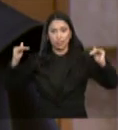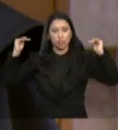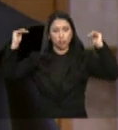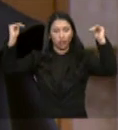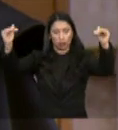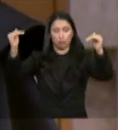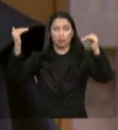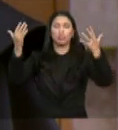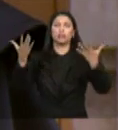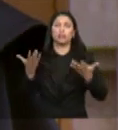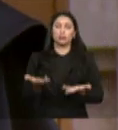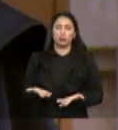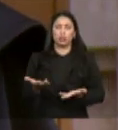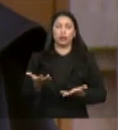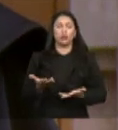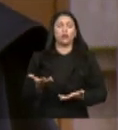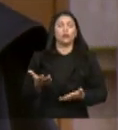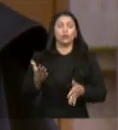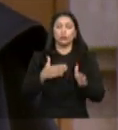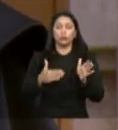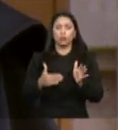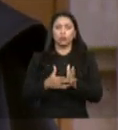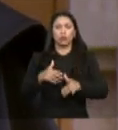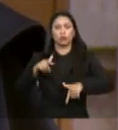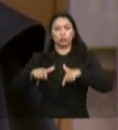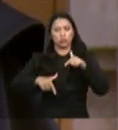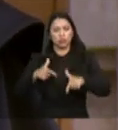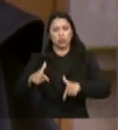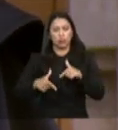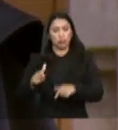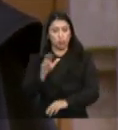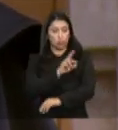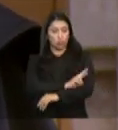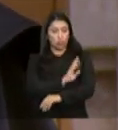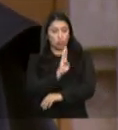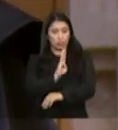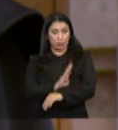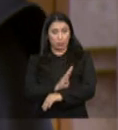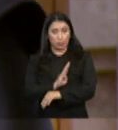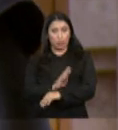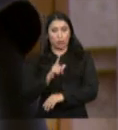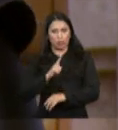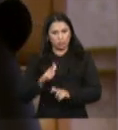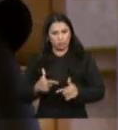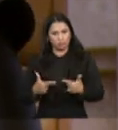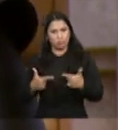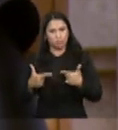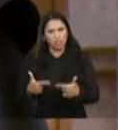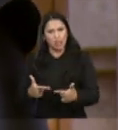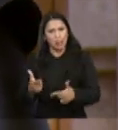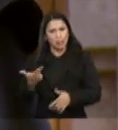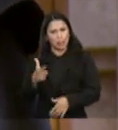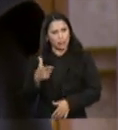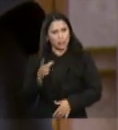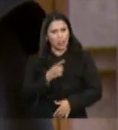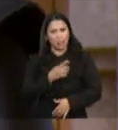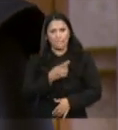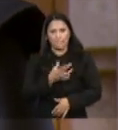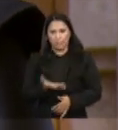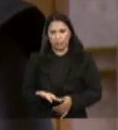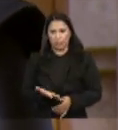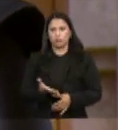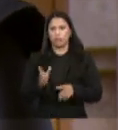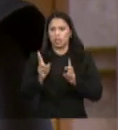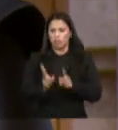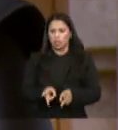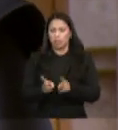anima toda ação de Rui Barbosa dando-lhe a energia e diz temor com que sem tergiversar expõe as suas